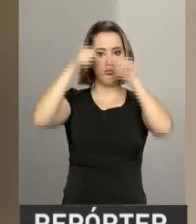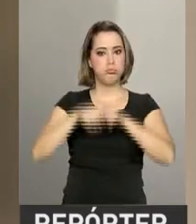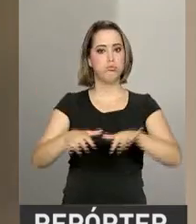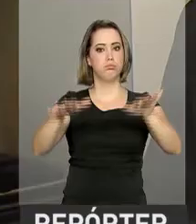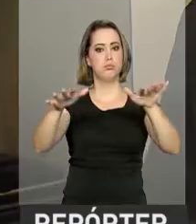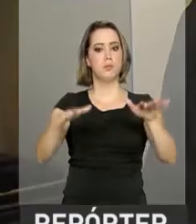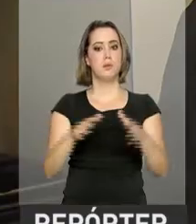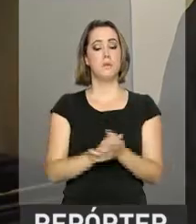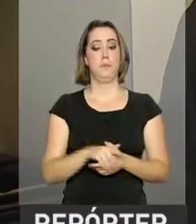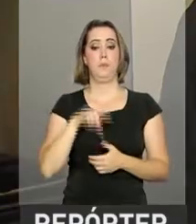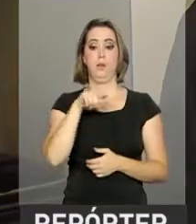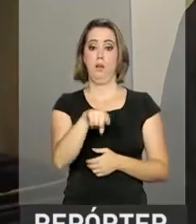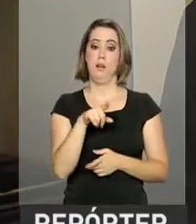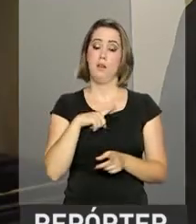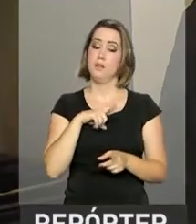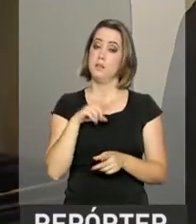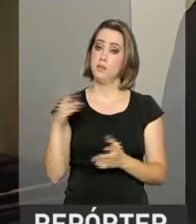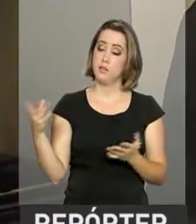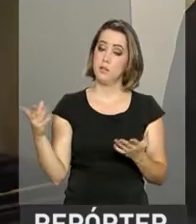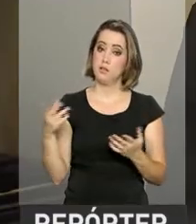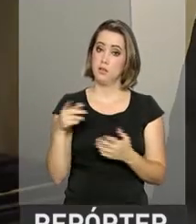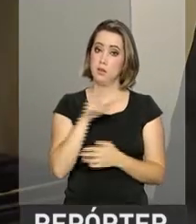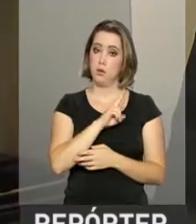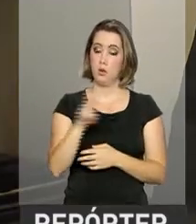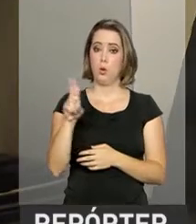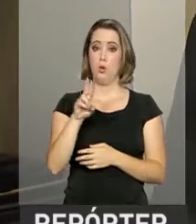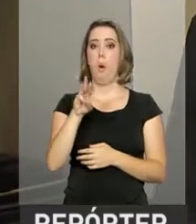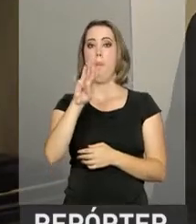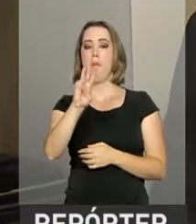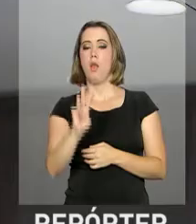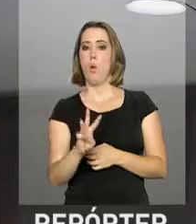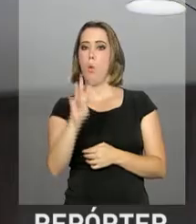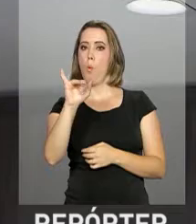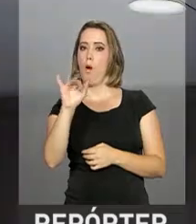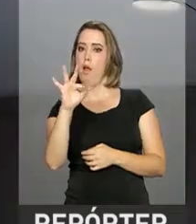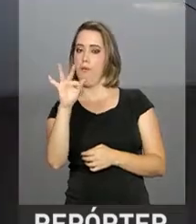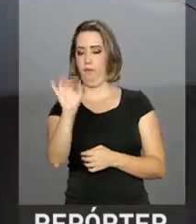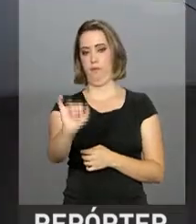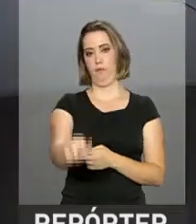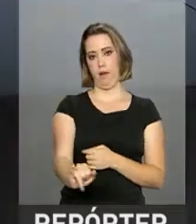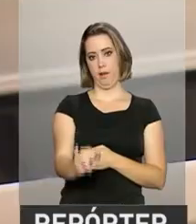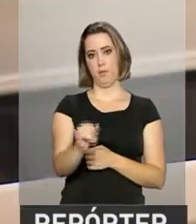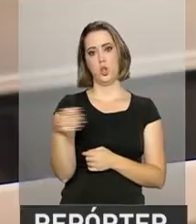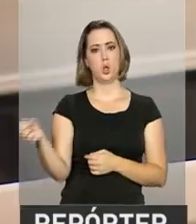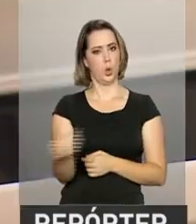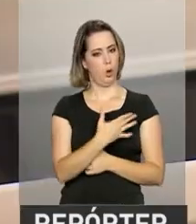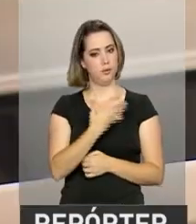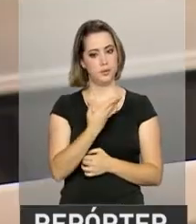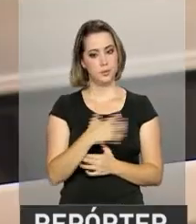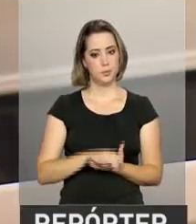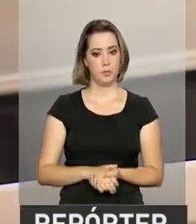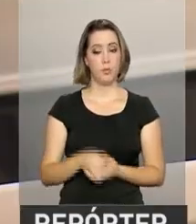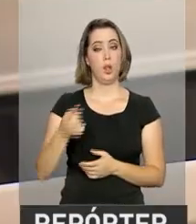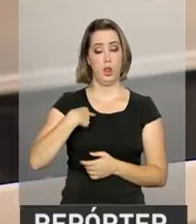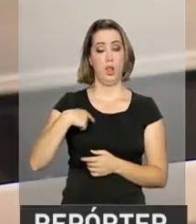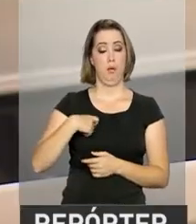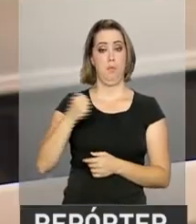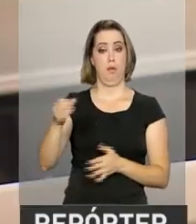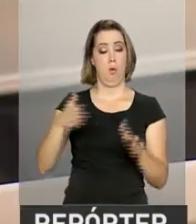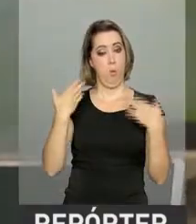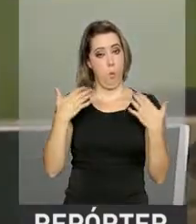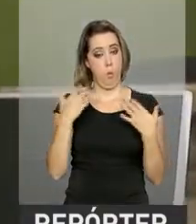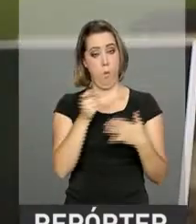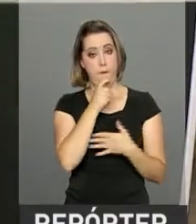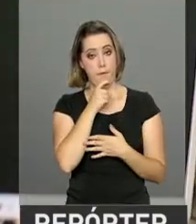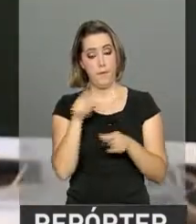para o painel. Essa é a chamada automação Wi-Fi, a automação mais moderna. Além da luz, o ar-condicionado e a TV também podem